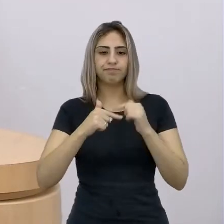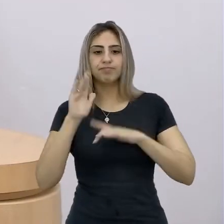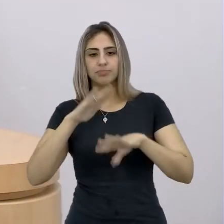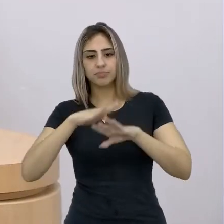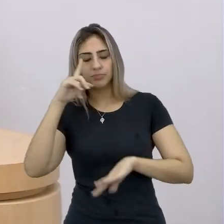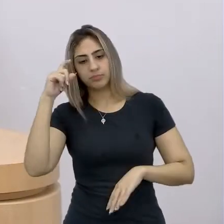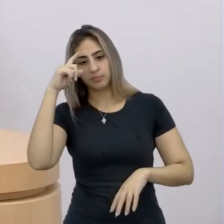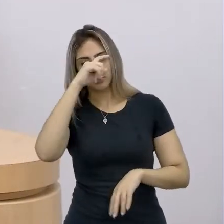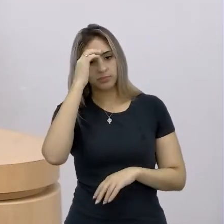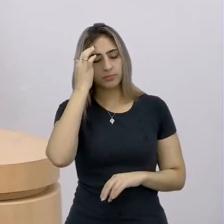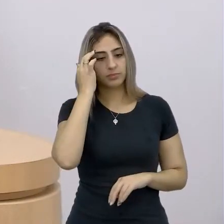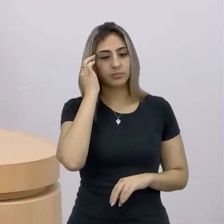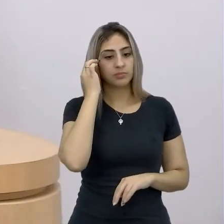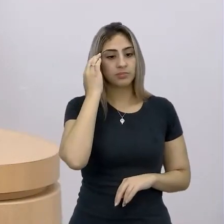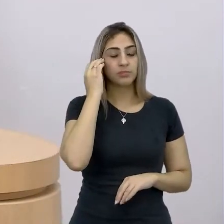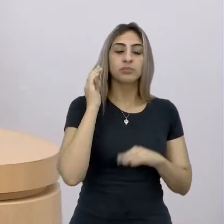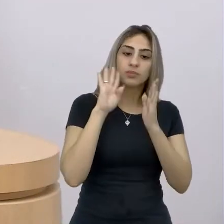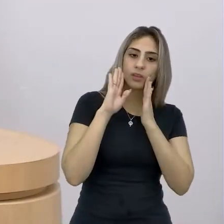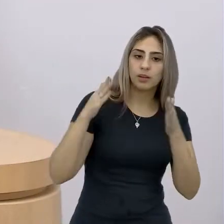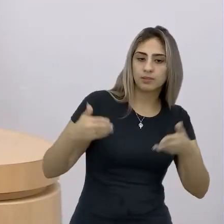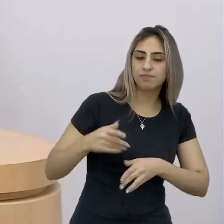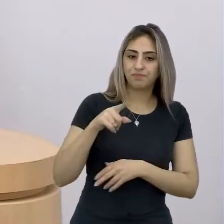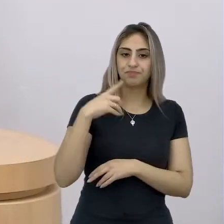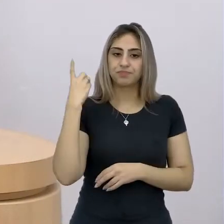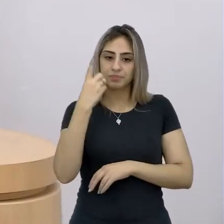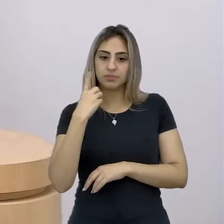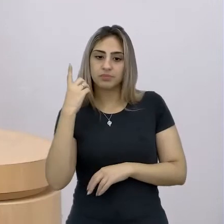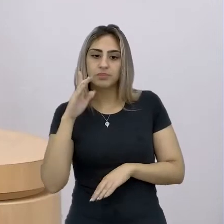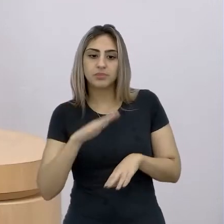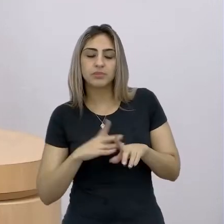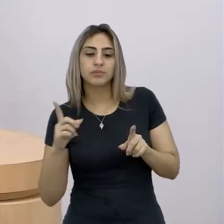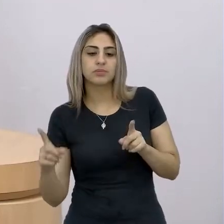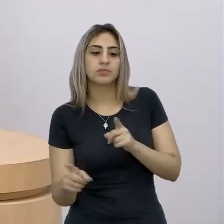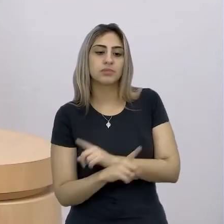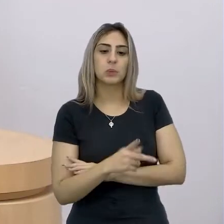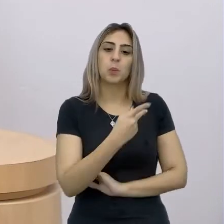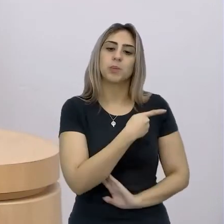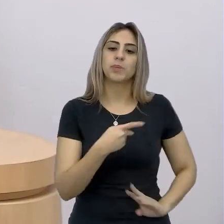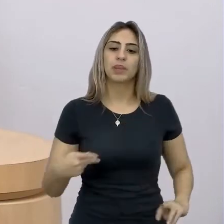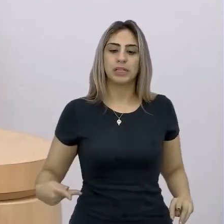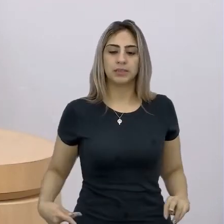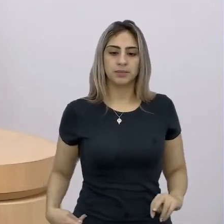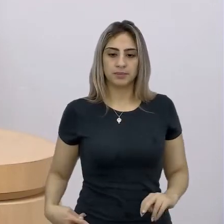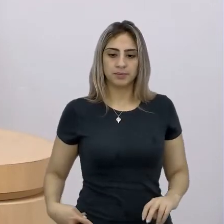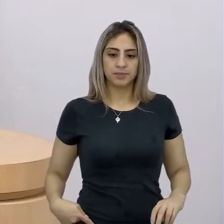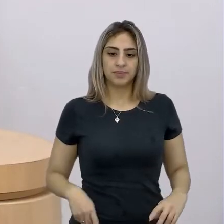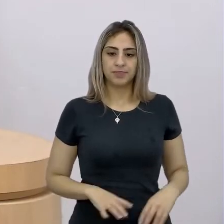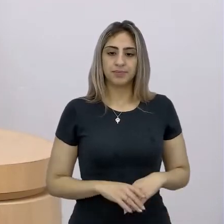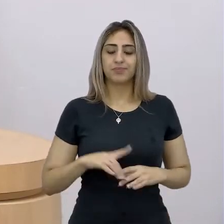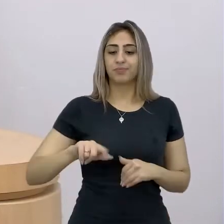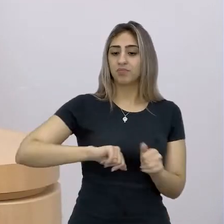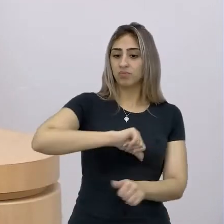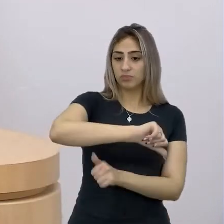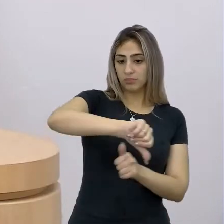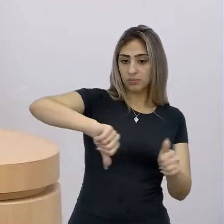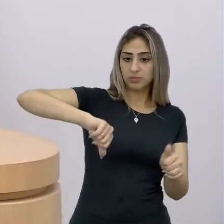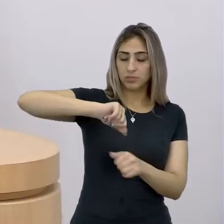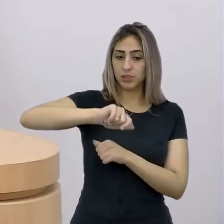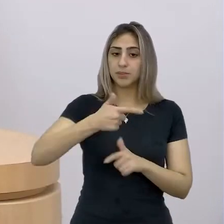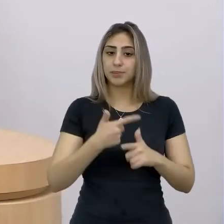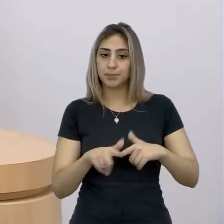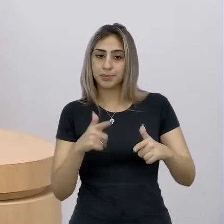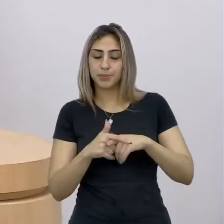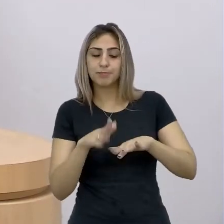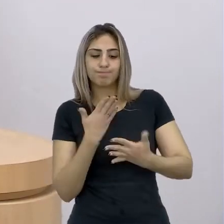se a visão desses deputados for contrária à do presidente. E esse se tornou um problema